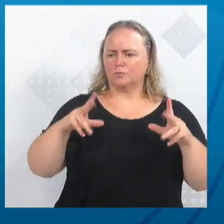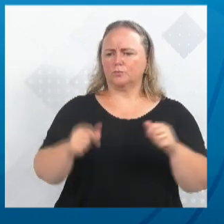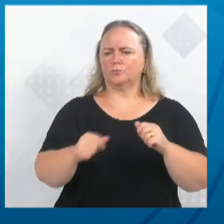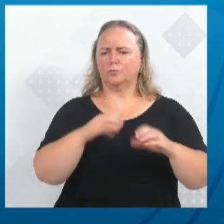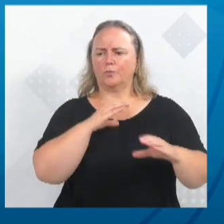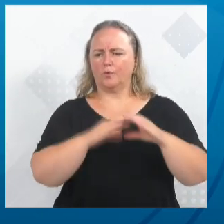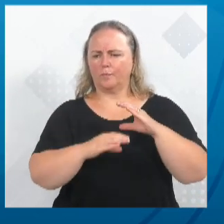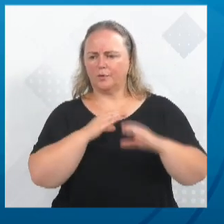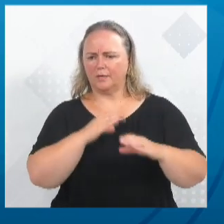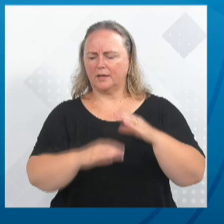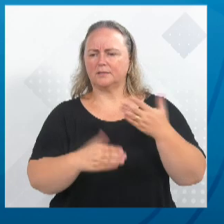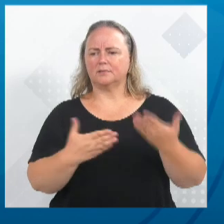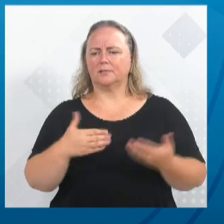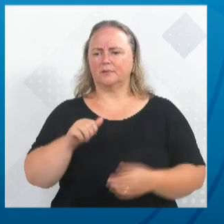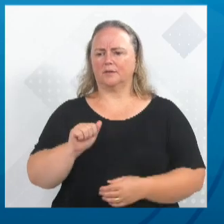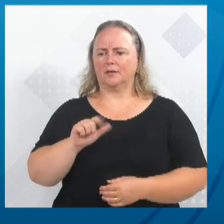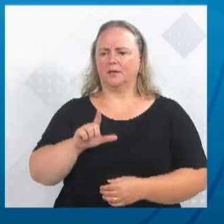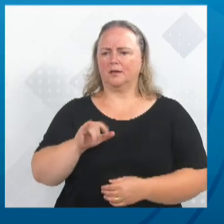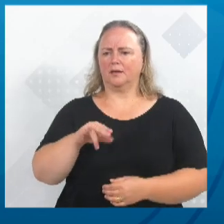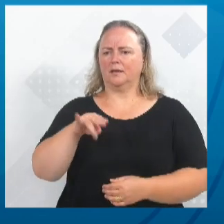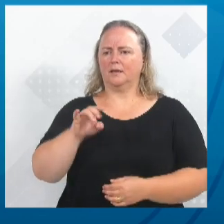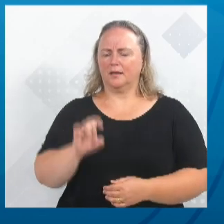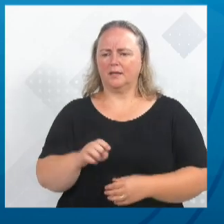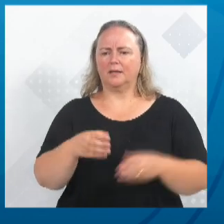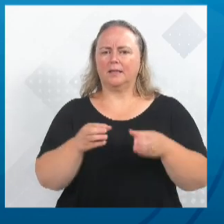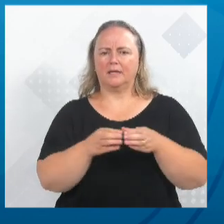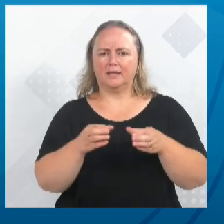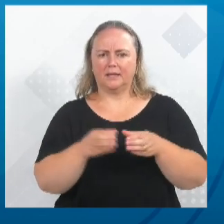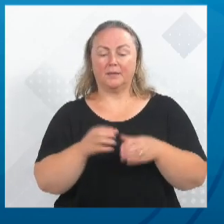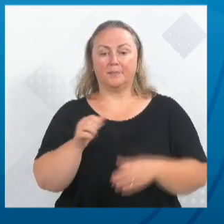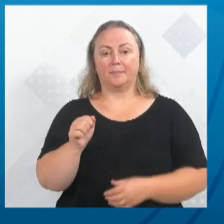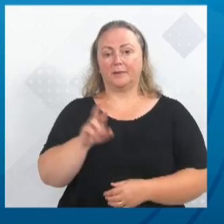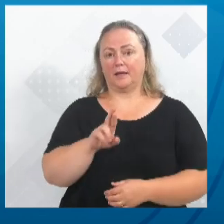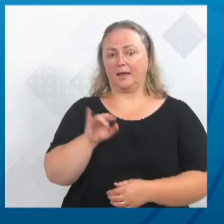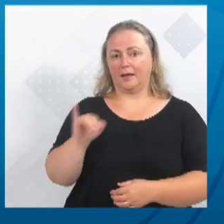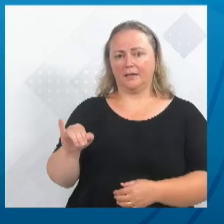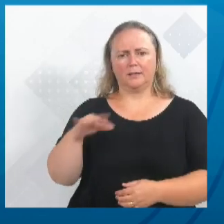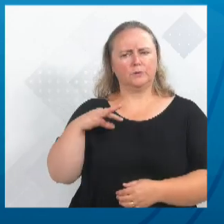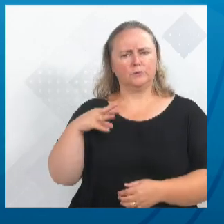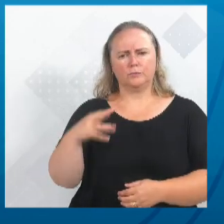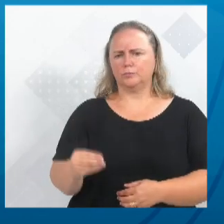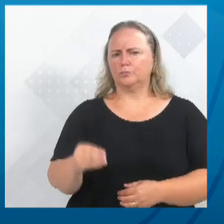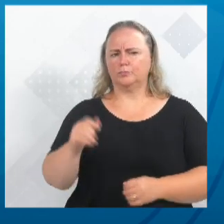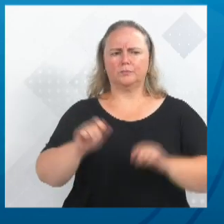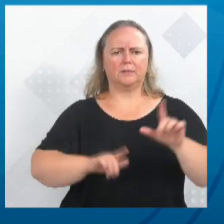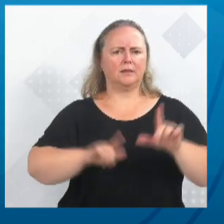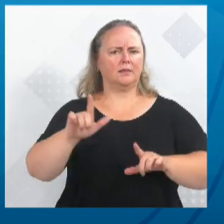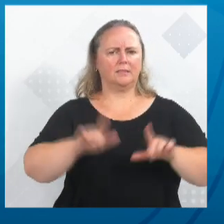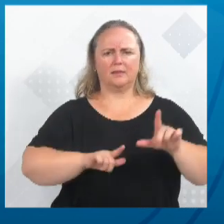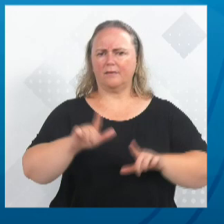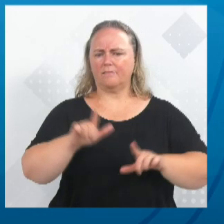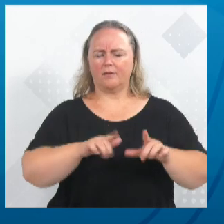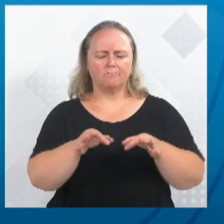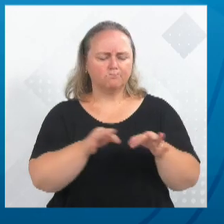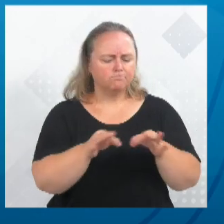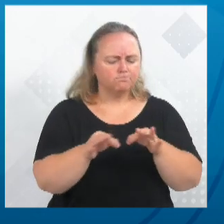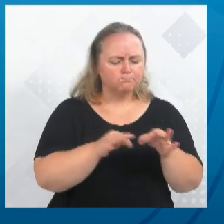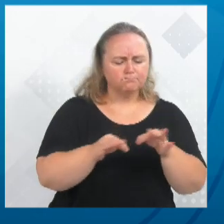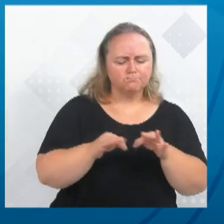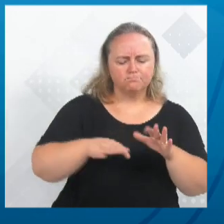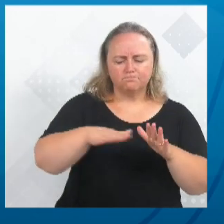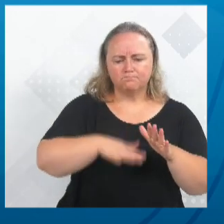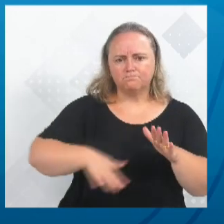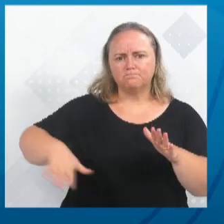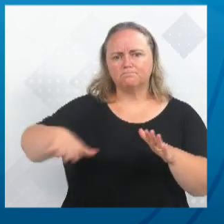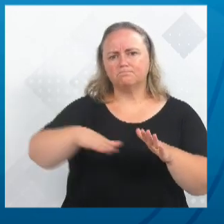a Line pessoal aqui a equipe o Ari toda a parte da tvl né que prepararam o ambiente